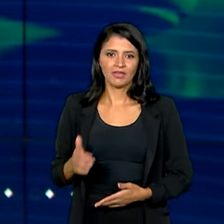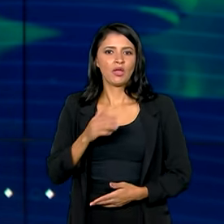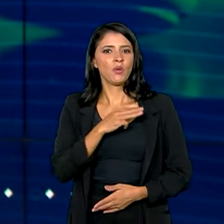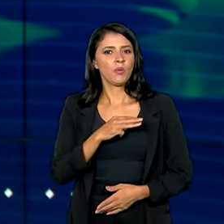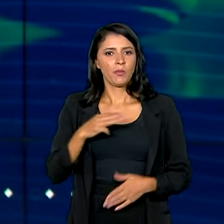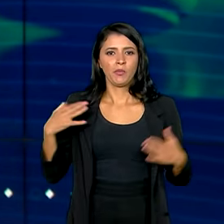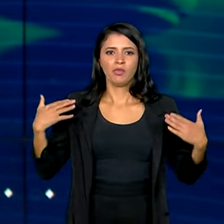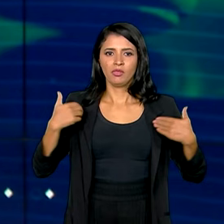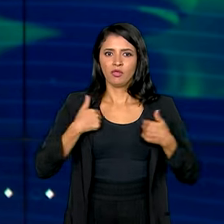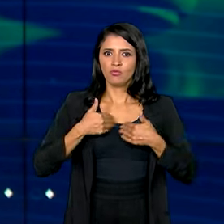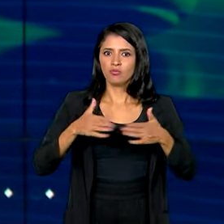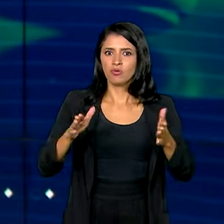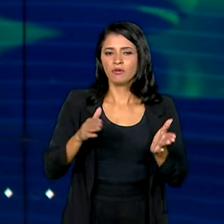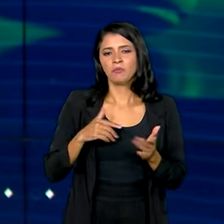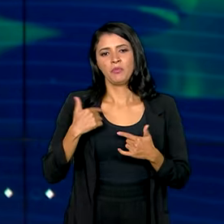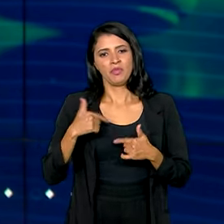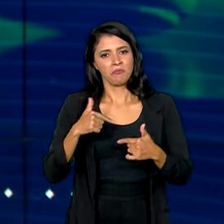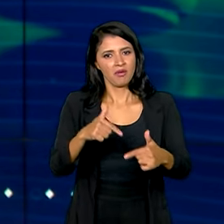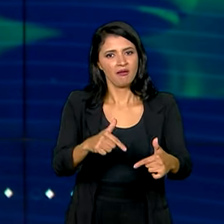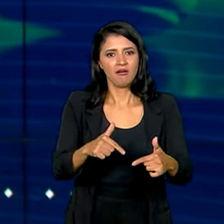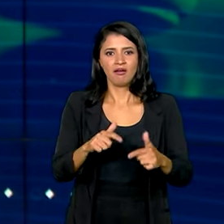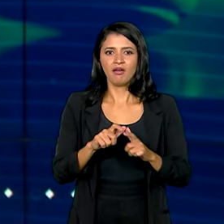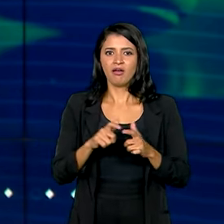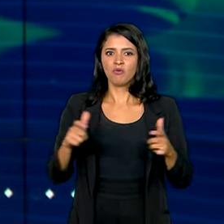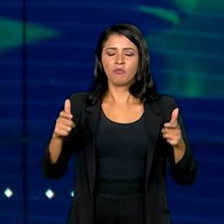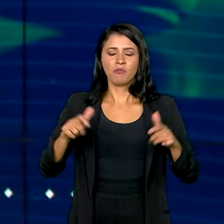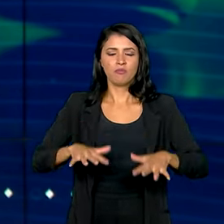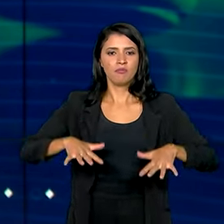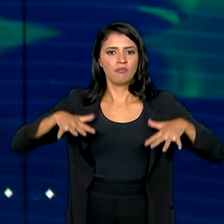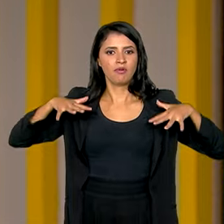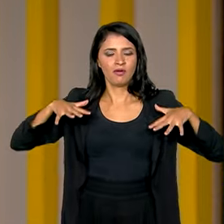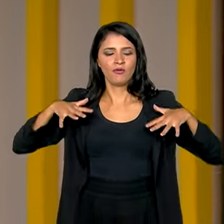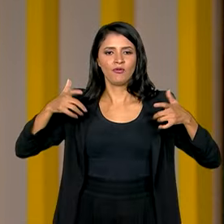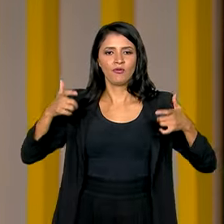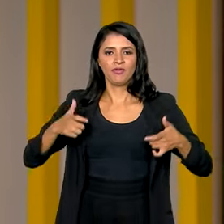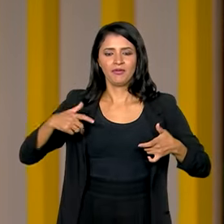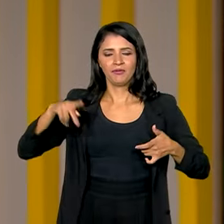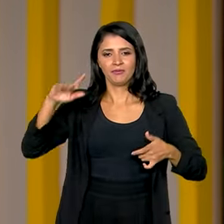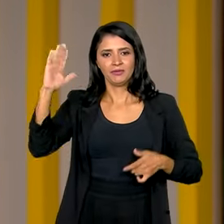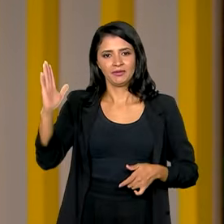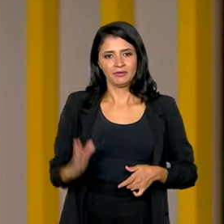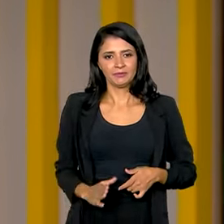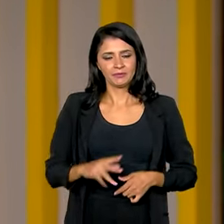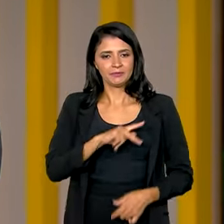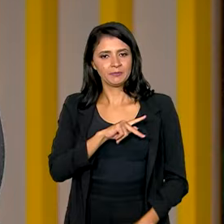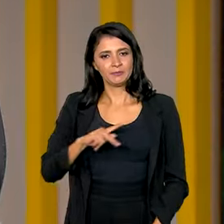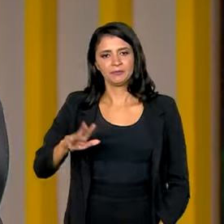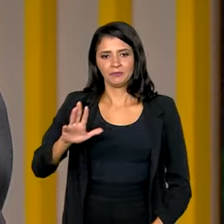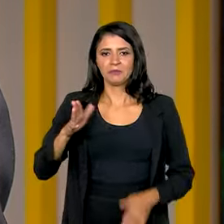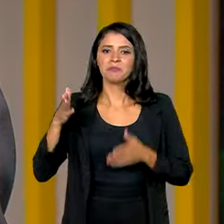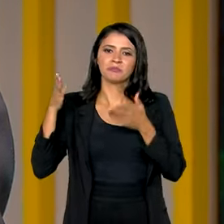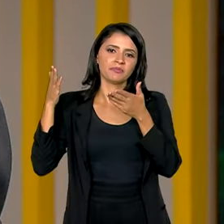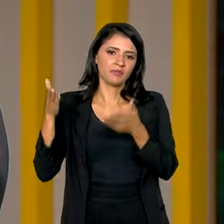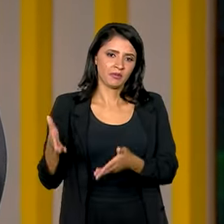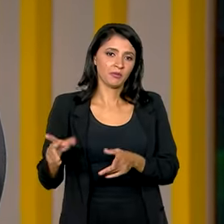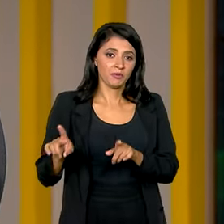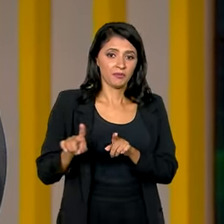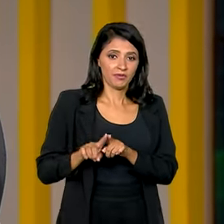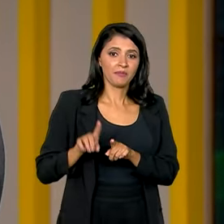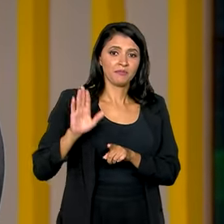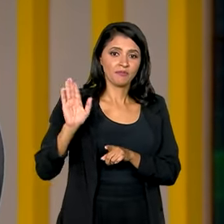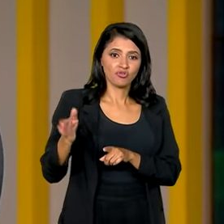ministros deram a largada para os trabalhos na maior corte do país. O presidente Lula participou da cerimônia, inclusive